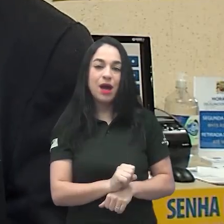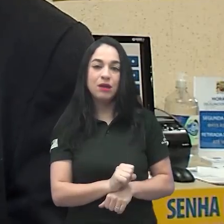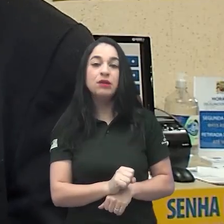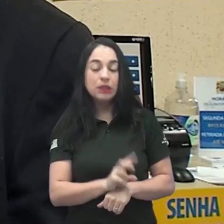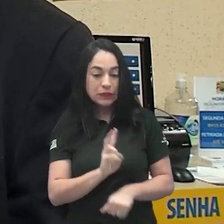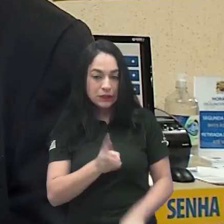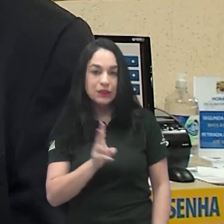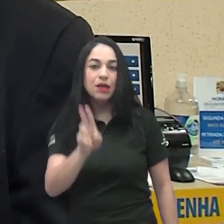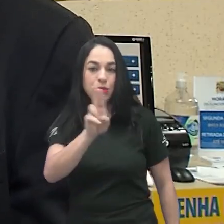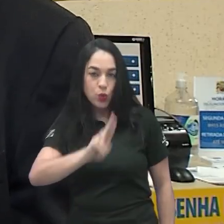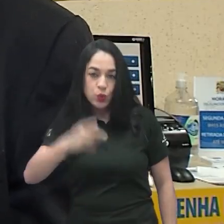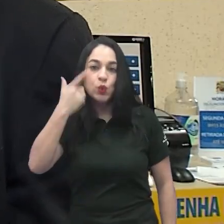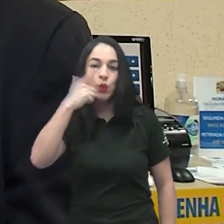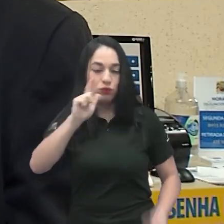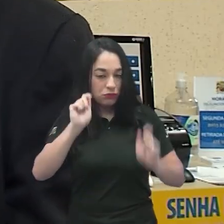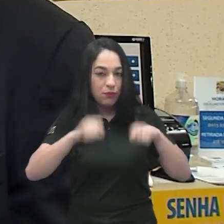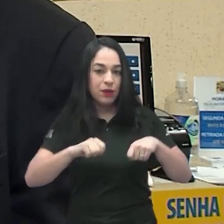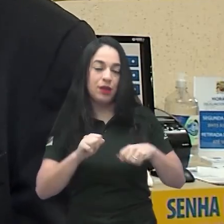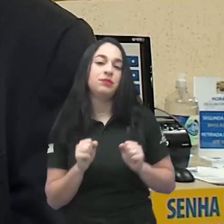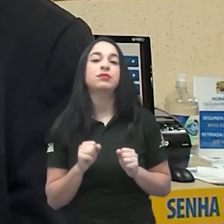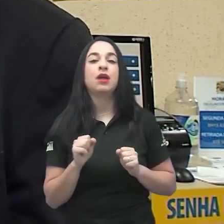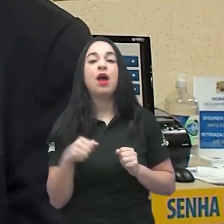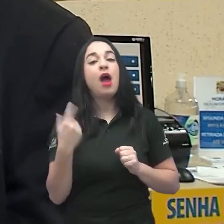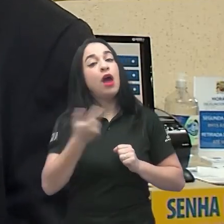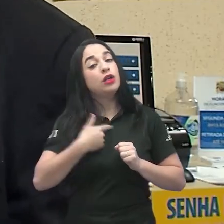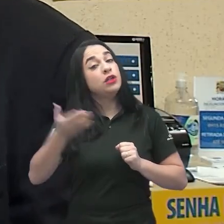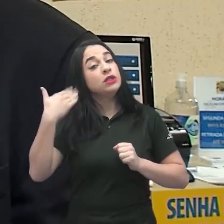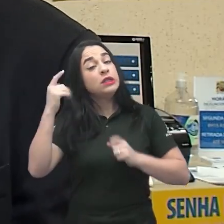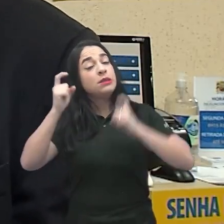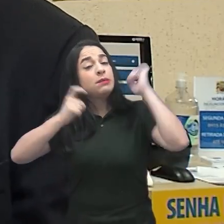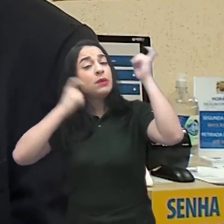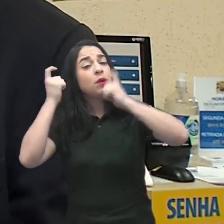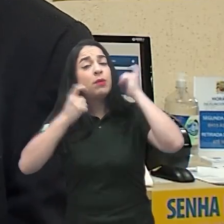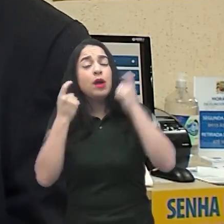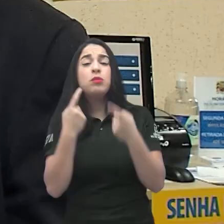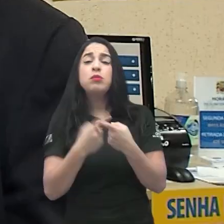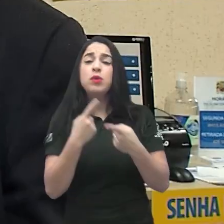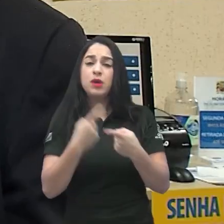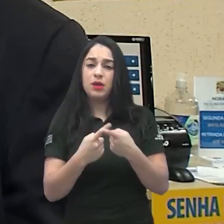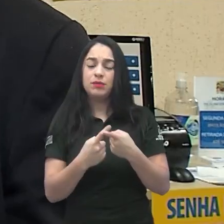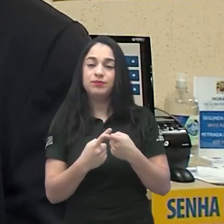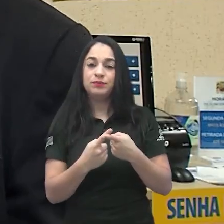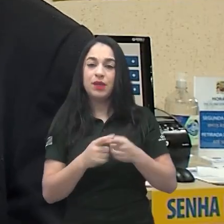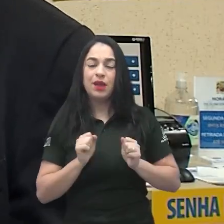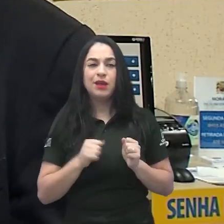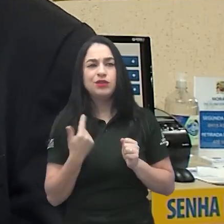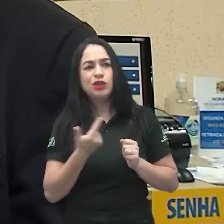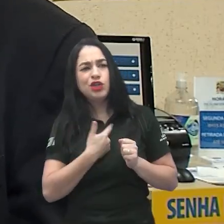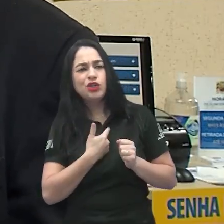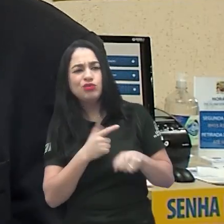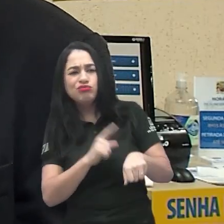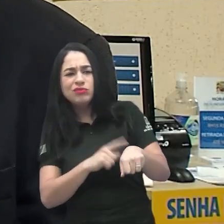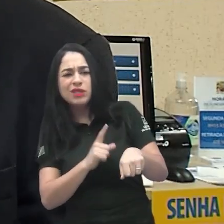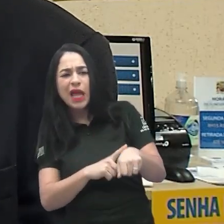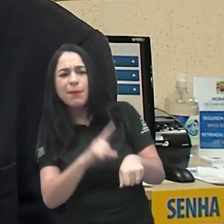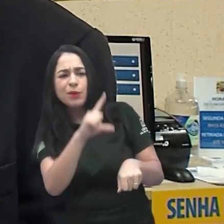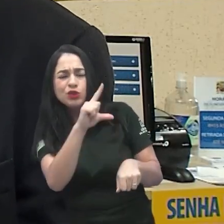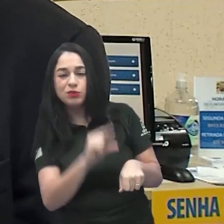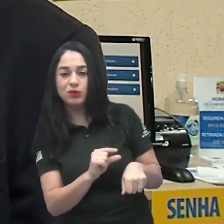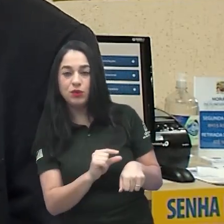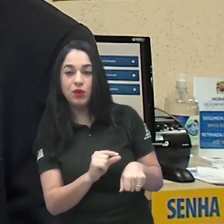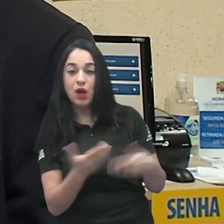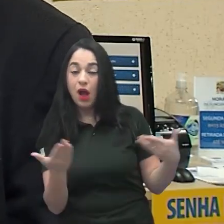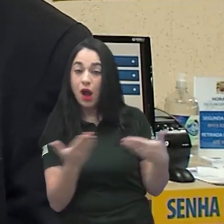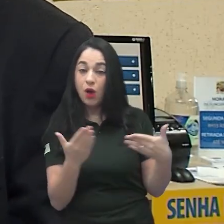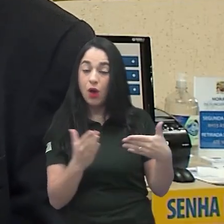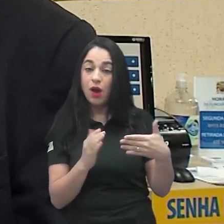ele não para. Qual que é a nossa preocupação? No passado, a nossa preocupação era em diminuir o tempo. Hoje nós